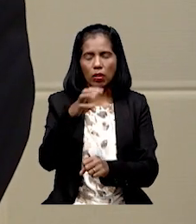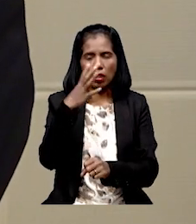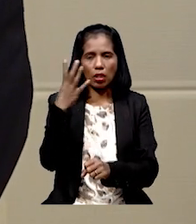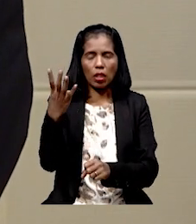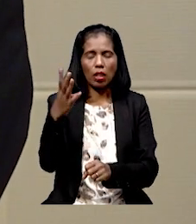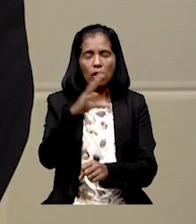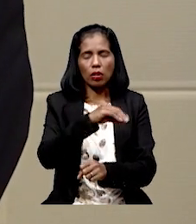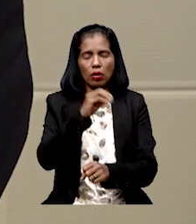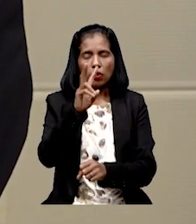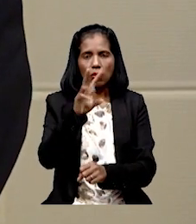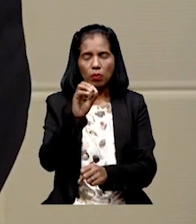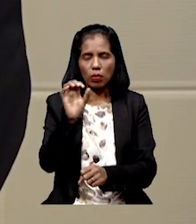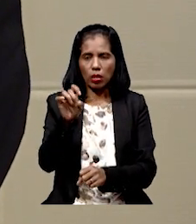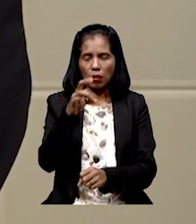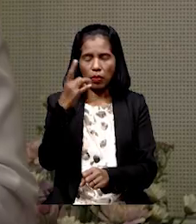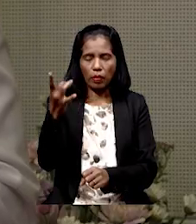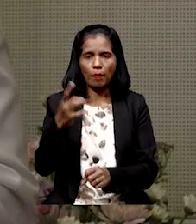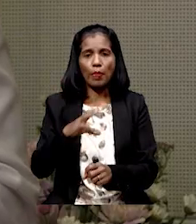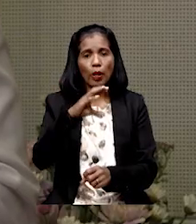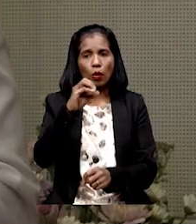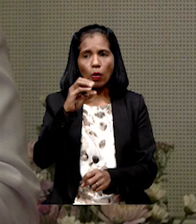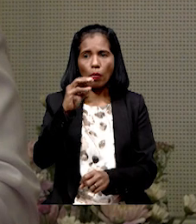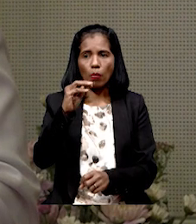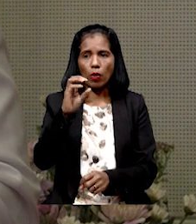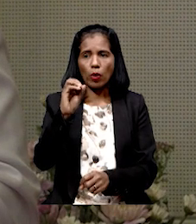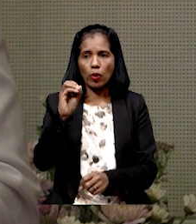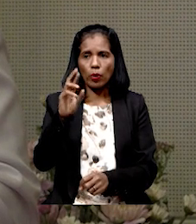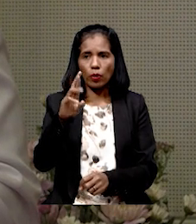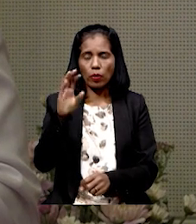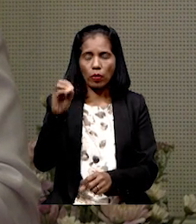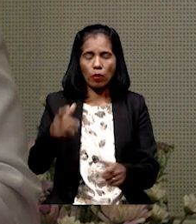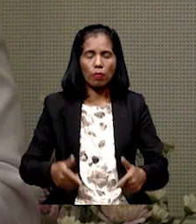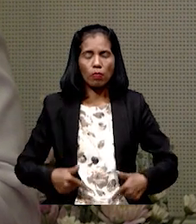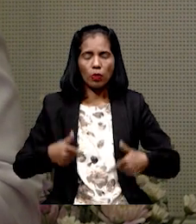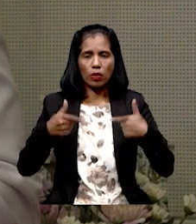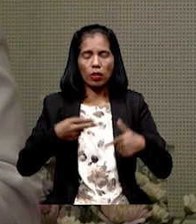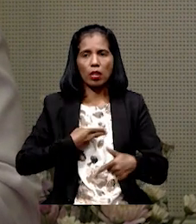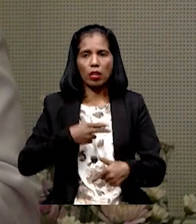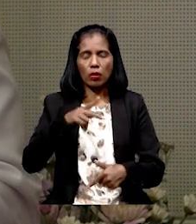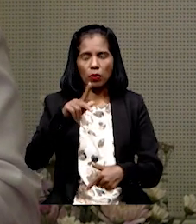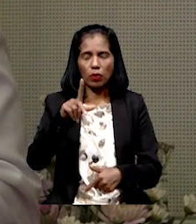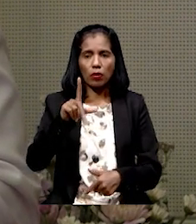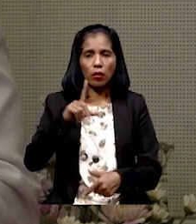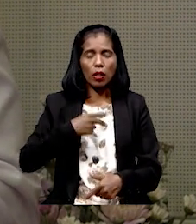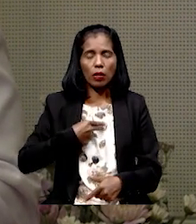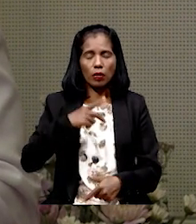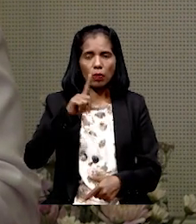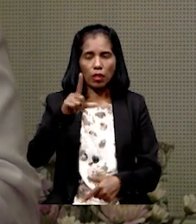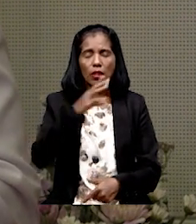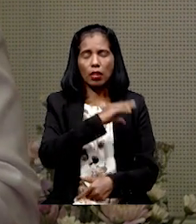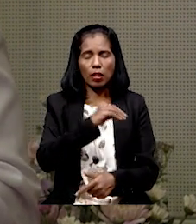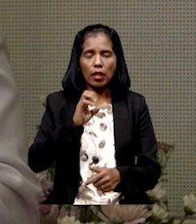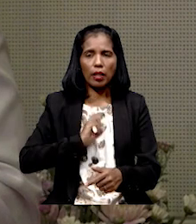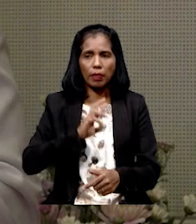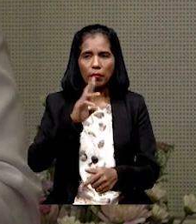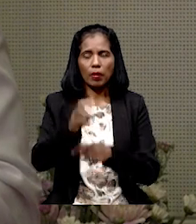Singualu. Enquanto Comodoro Donaciano Costa Gomes, Pedro Clamar Fuig, Mouros e Hatulia, Hermera, Tinan Lima Nuro Sintolo Liuba,